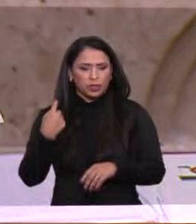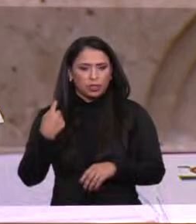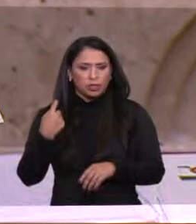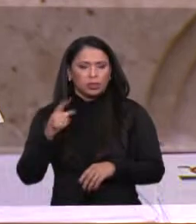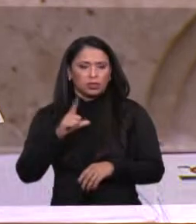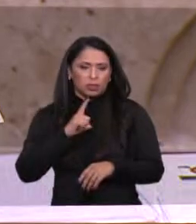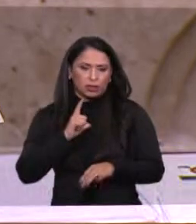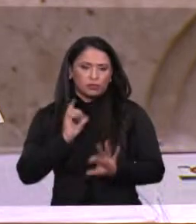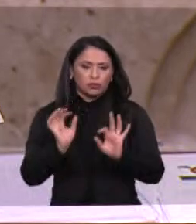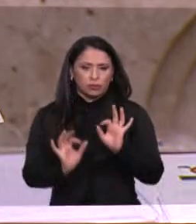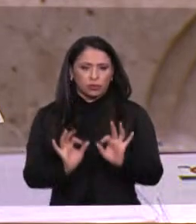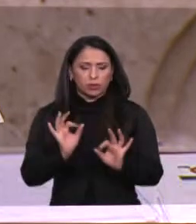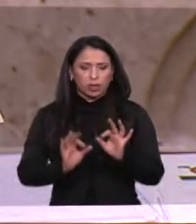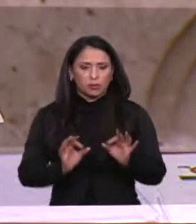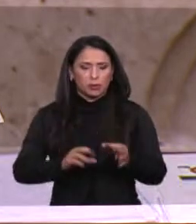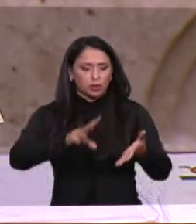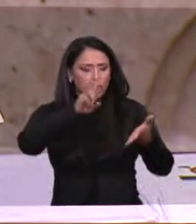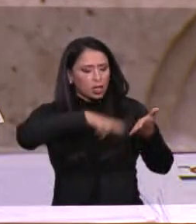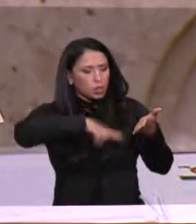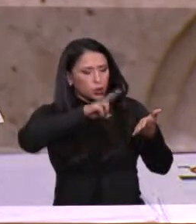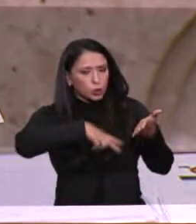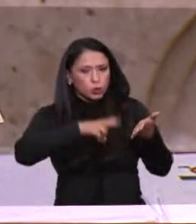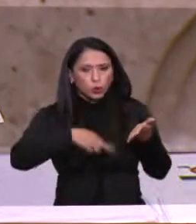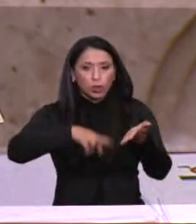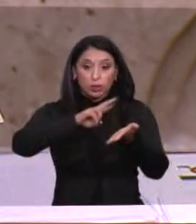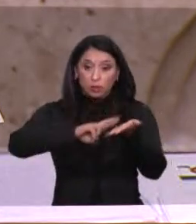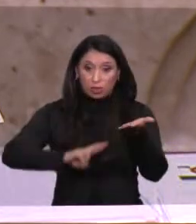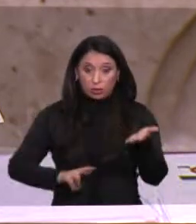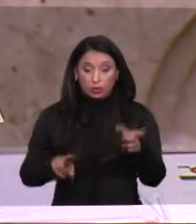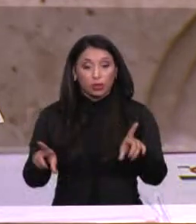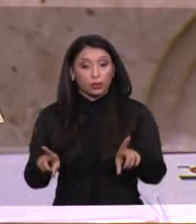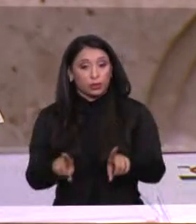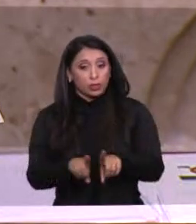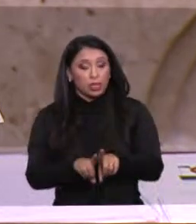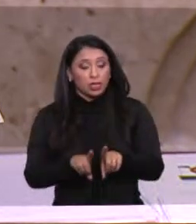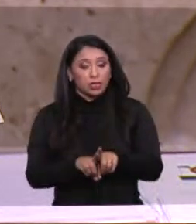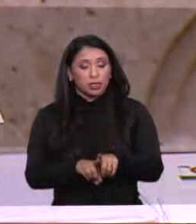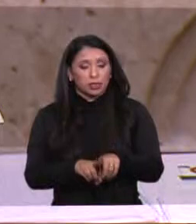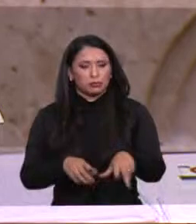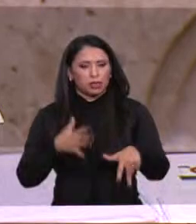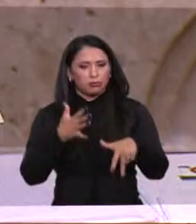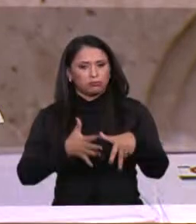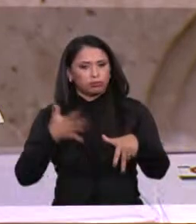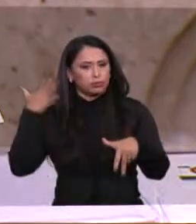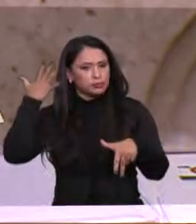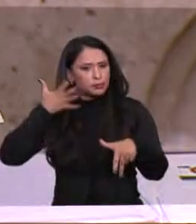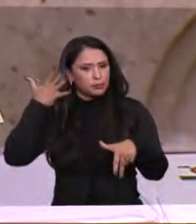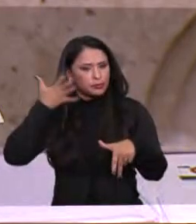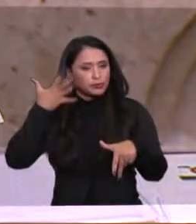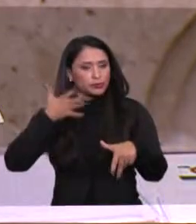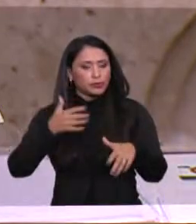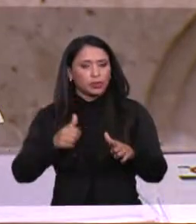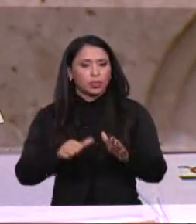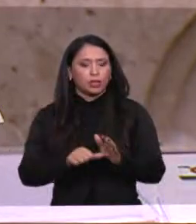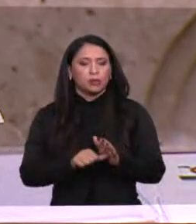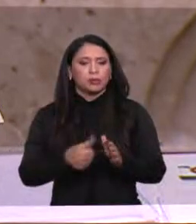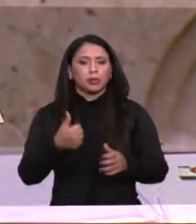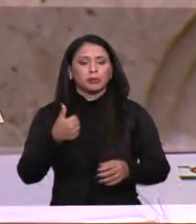anteriores tivemos a leitura do relatório a sustentações a sustentação oral primeiro pelo